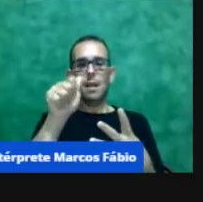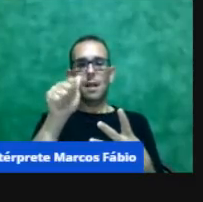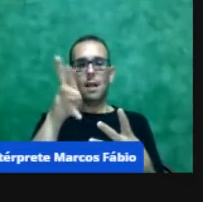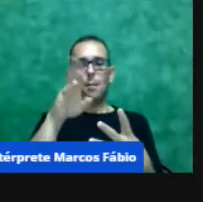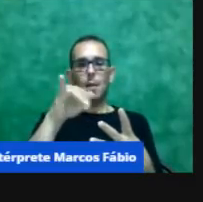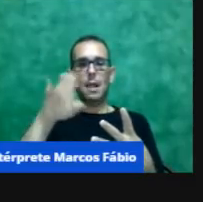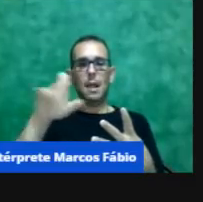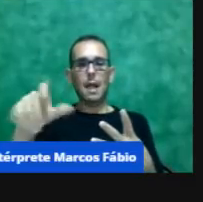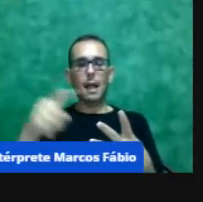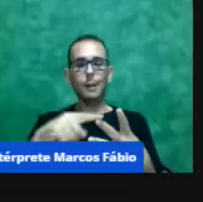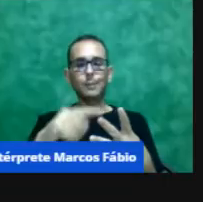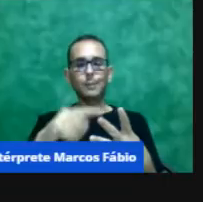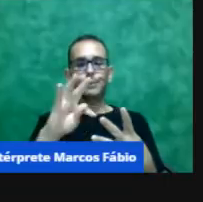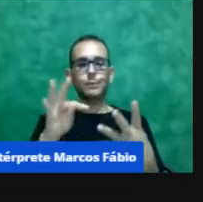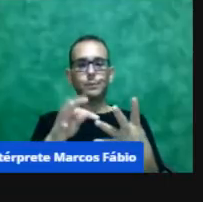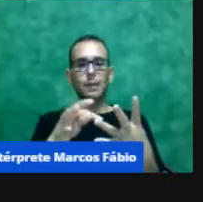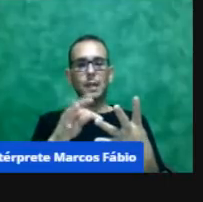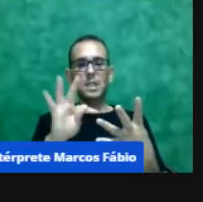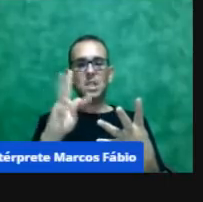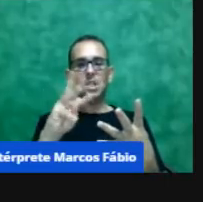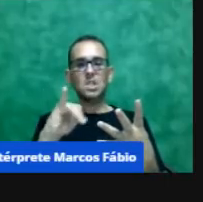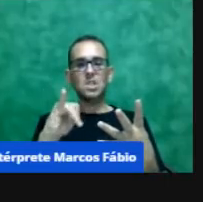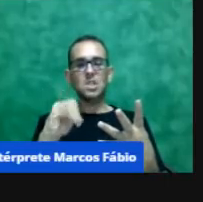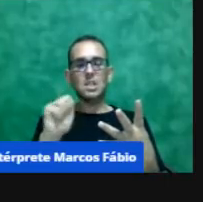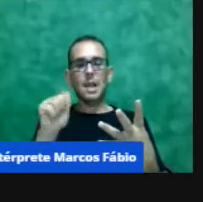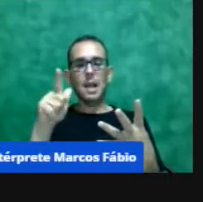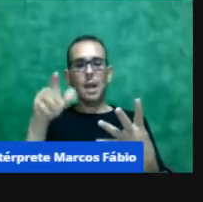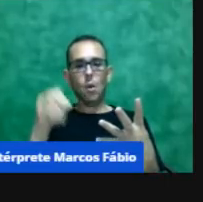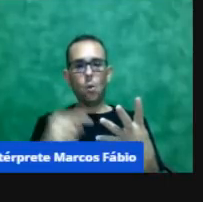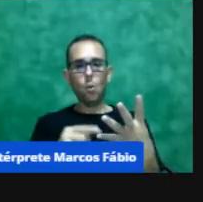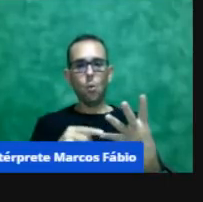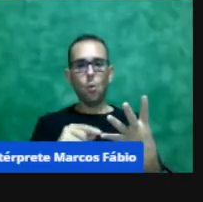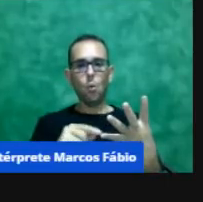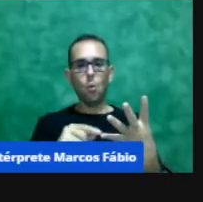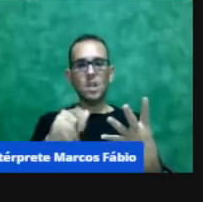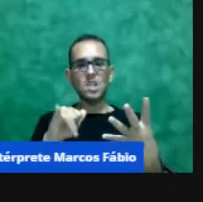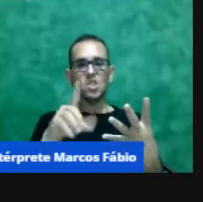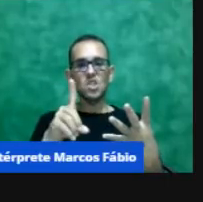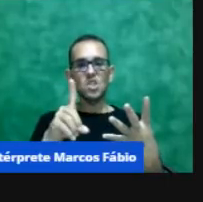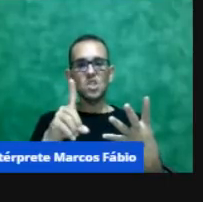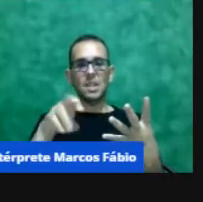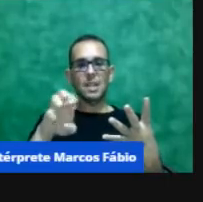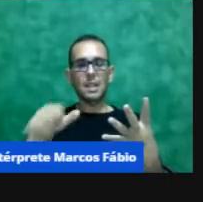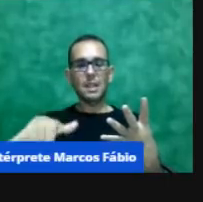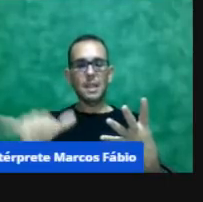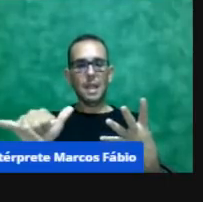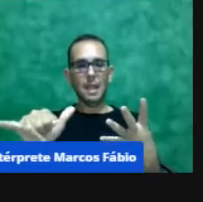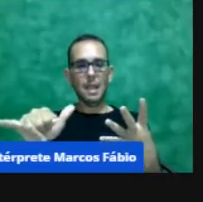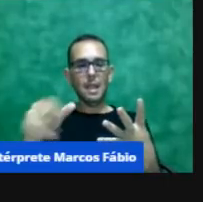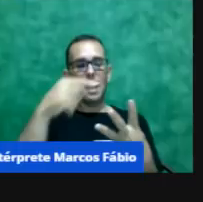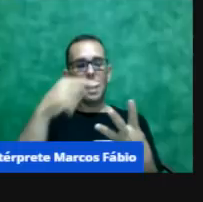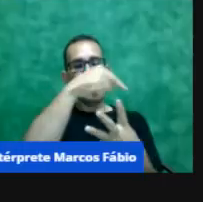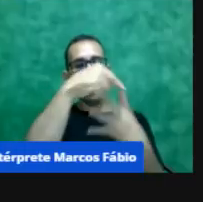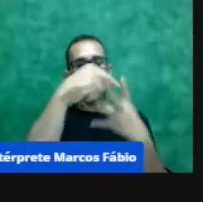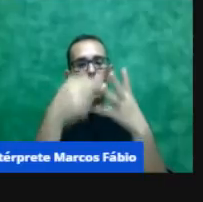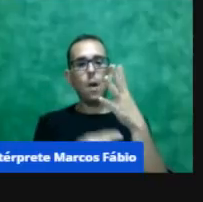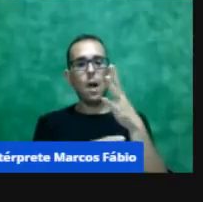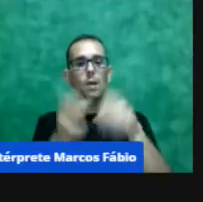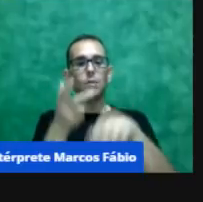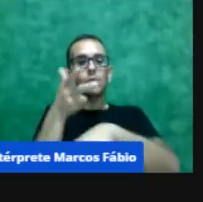o professor Gildirei Penaves de Alencar. São quatro apresentações, são 4